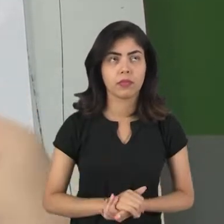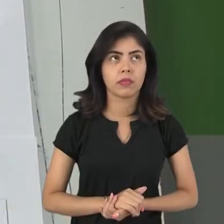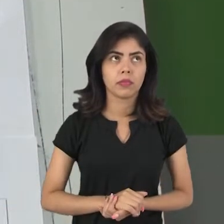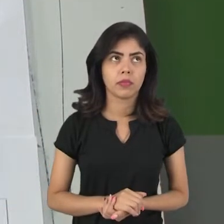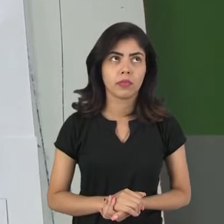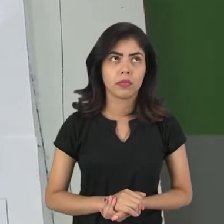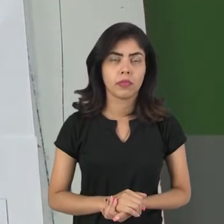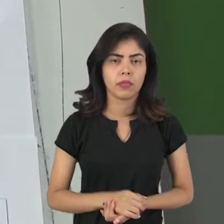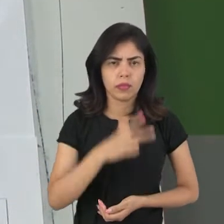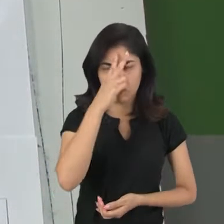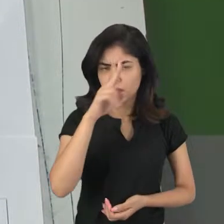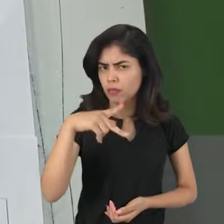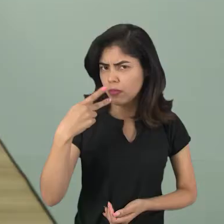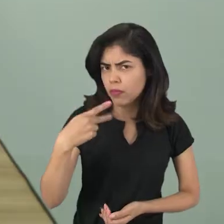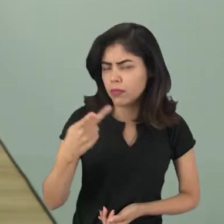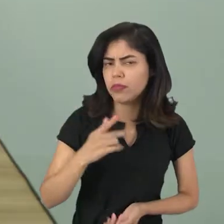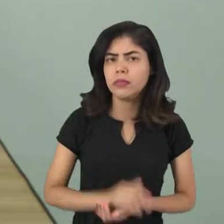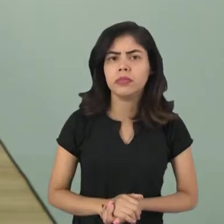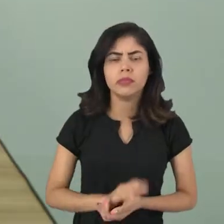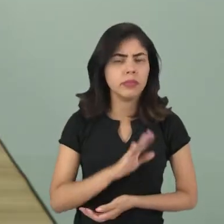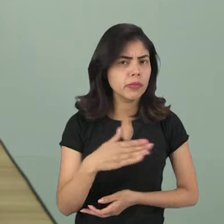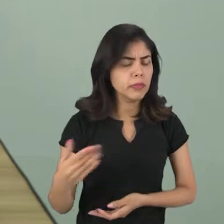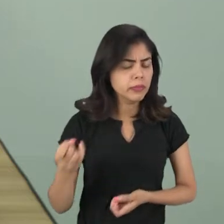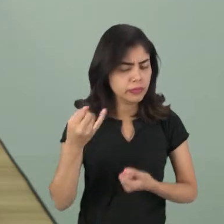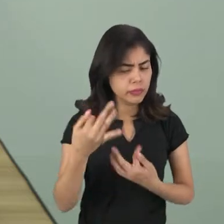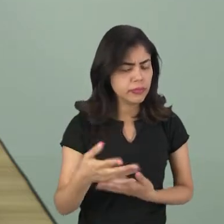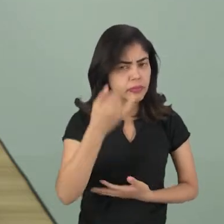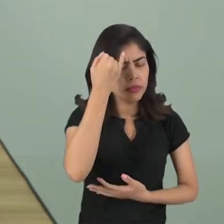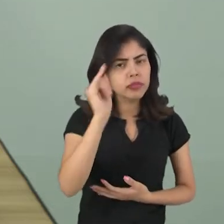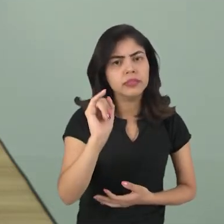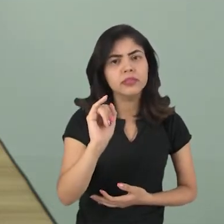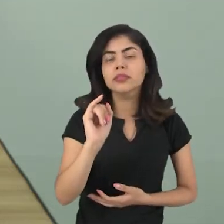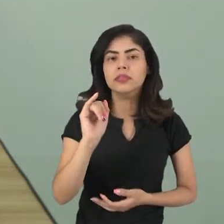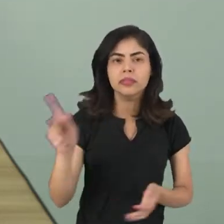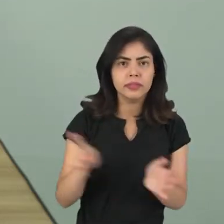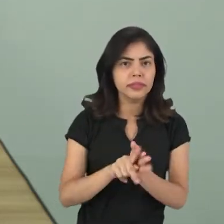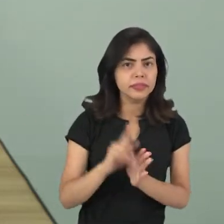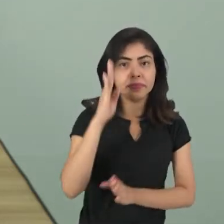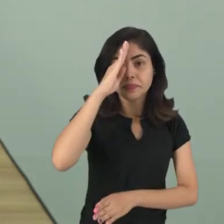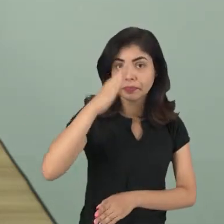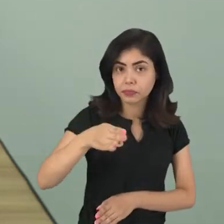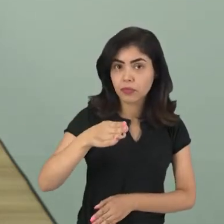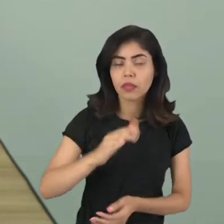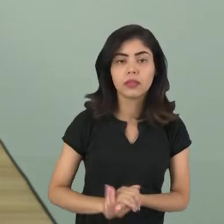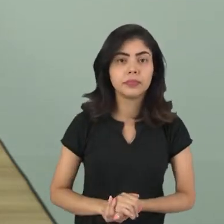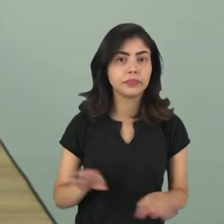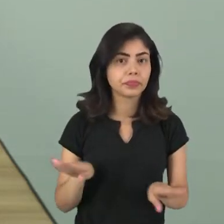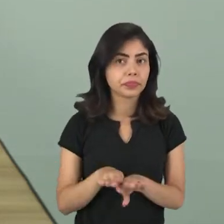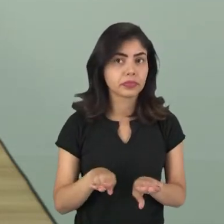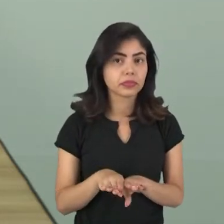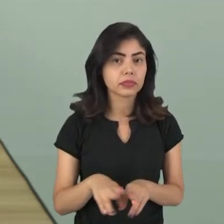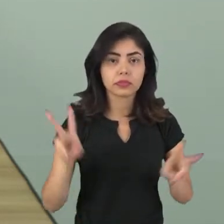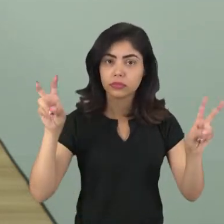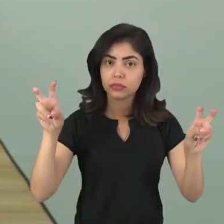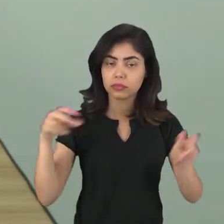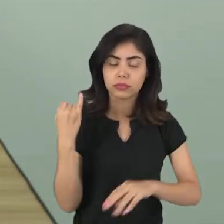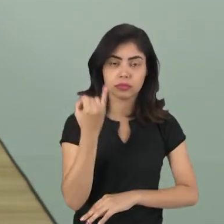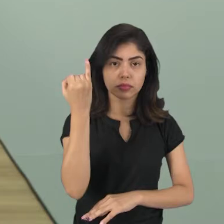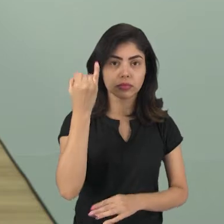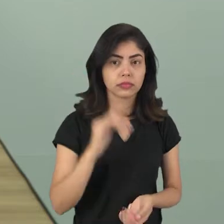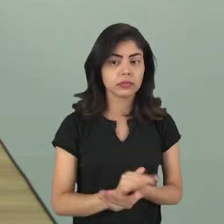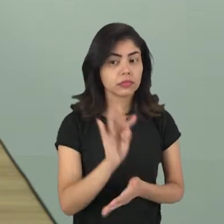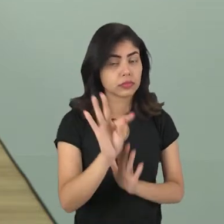água. Lembra do que eu falei? Que quando se trata da ideia central, do pensamento principal, do assunto principal